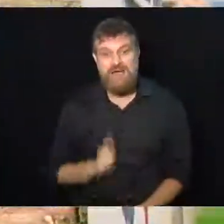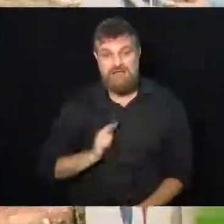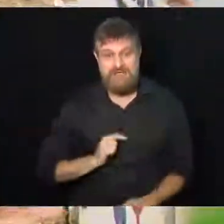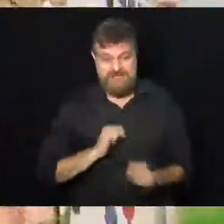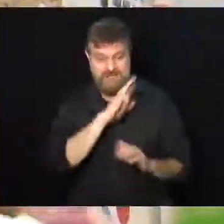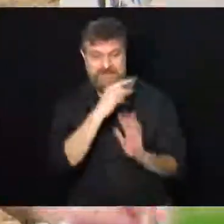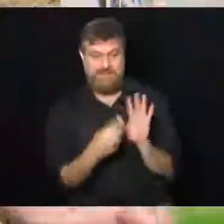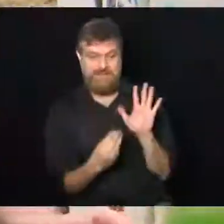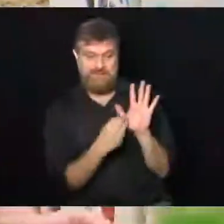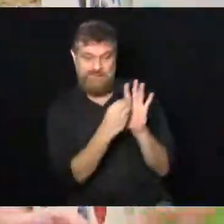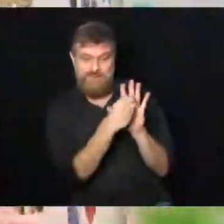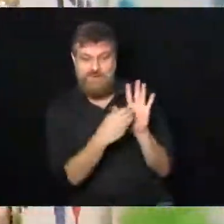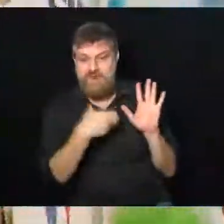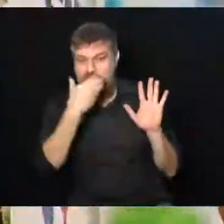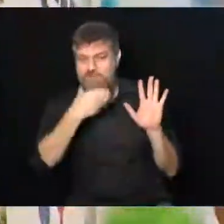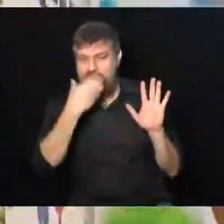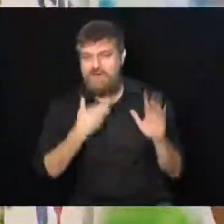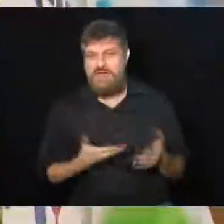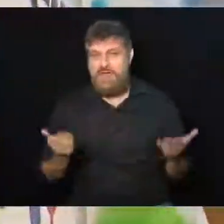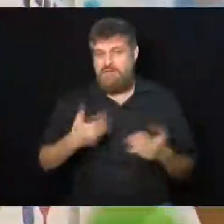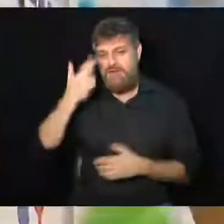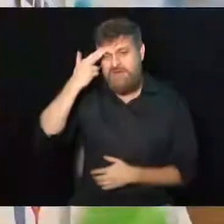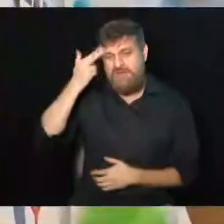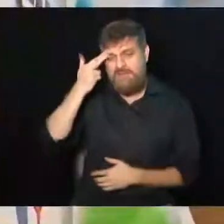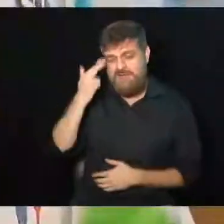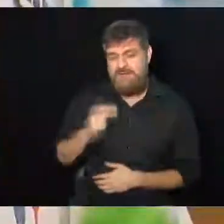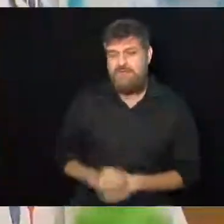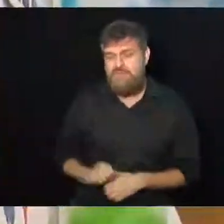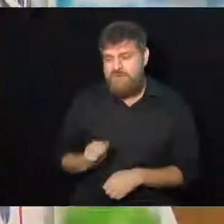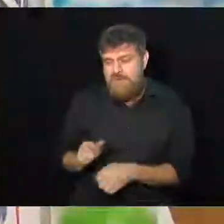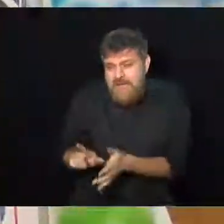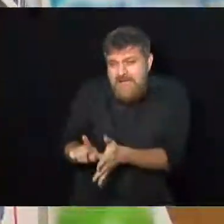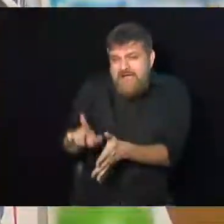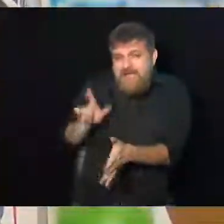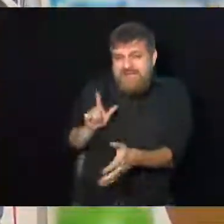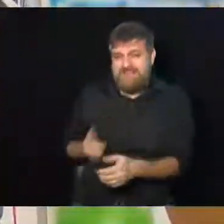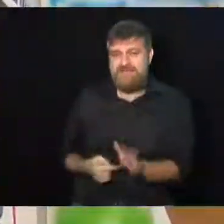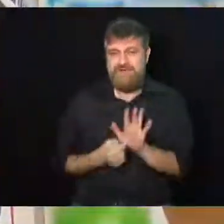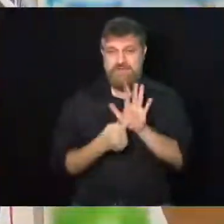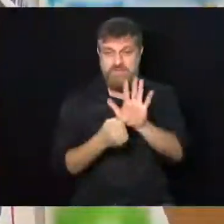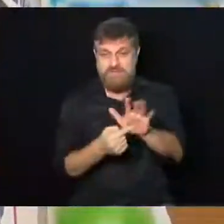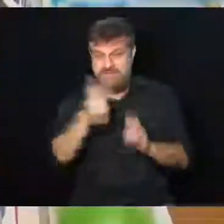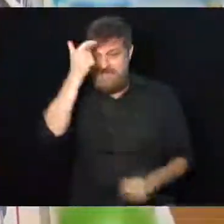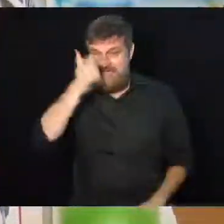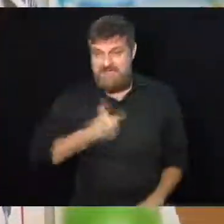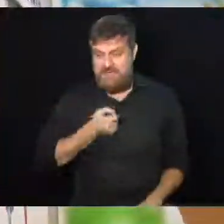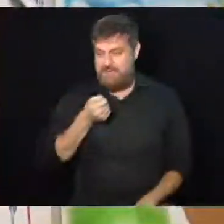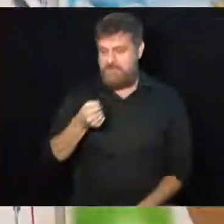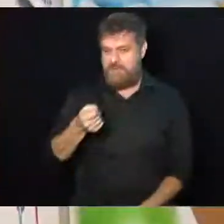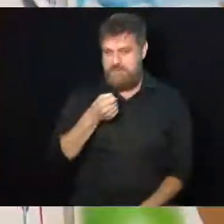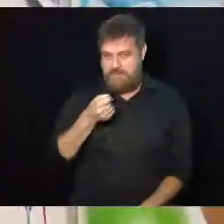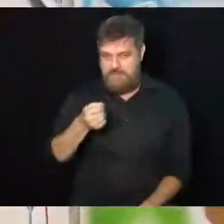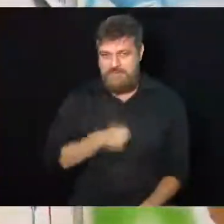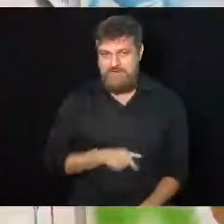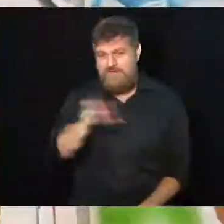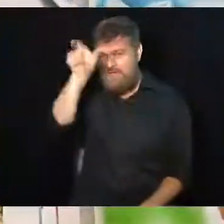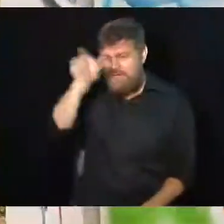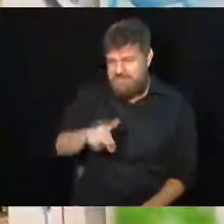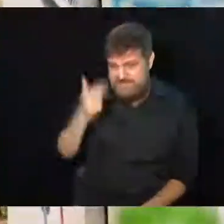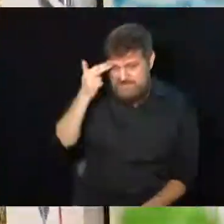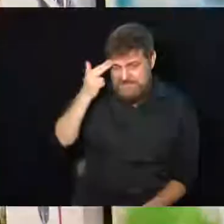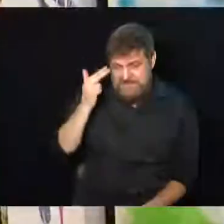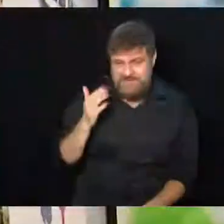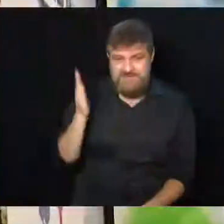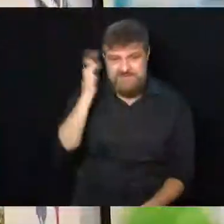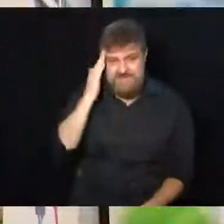pomar. Bom, Gabriel, vou devolver para você, mas antes eu vou chamar uma reportagem que eu fiz, porque você, na verdade, sabe que tudo